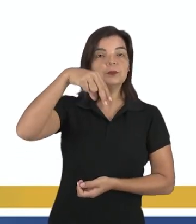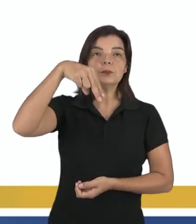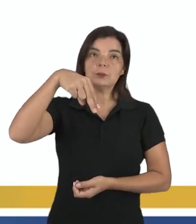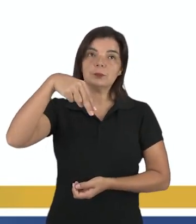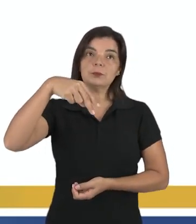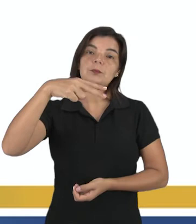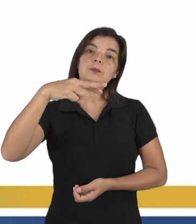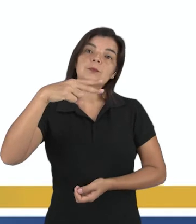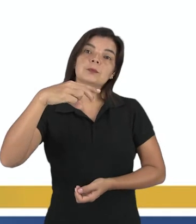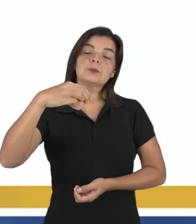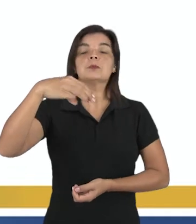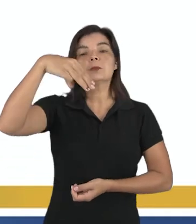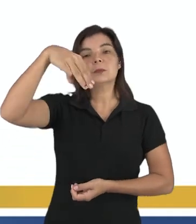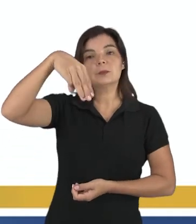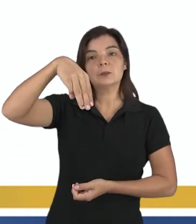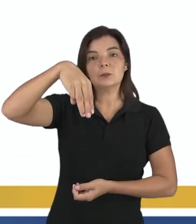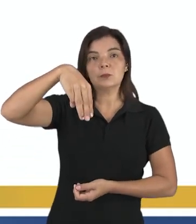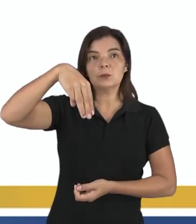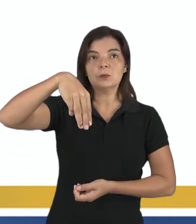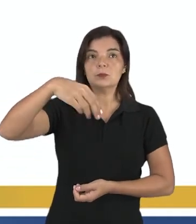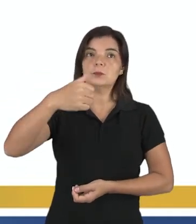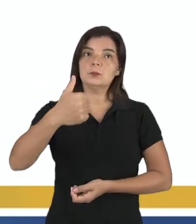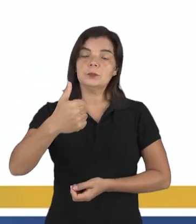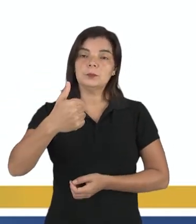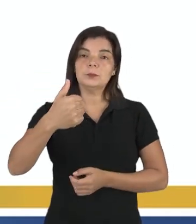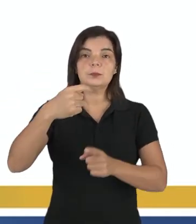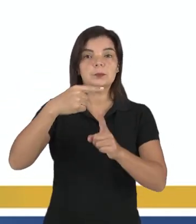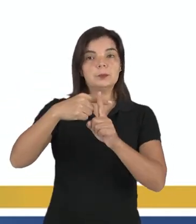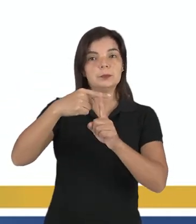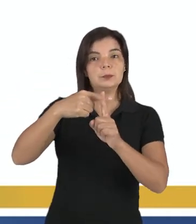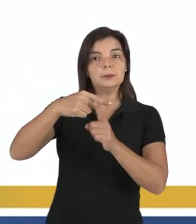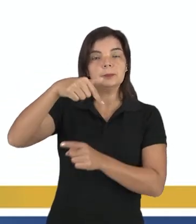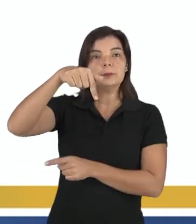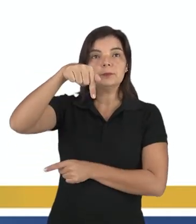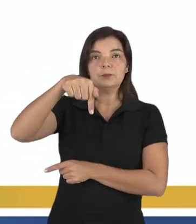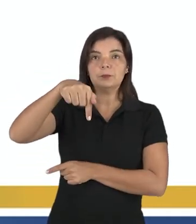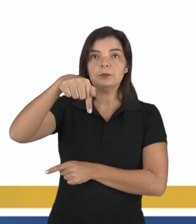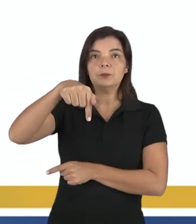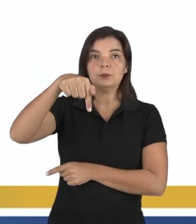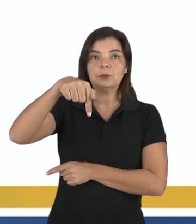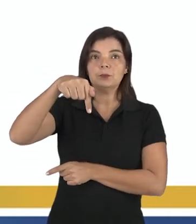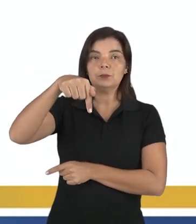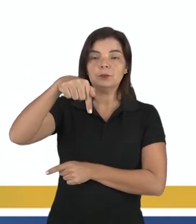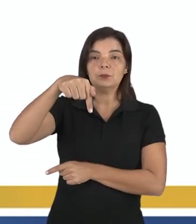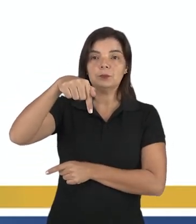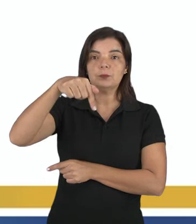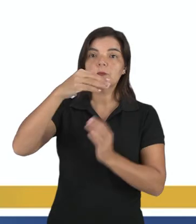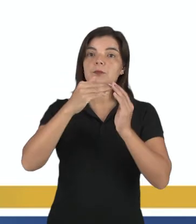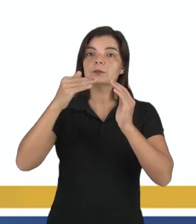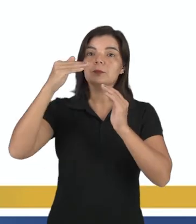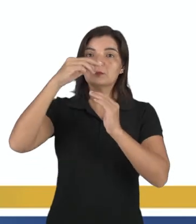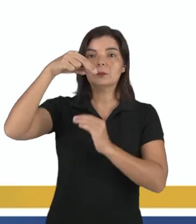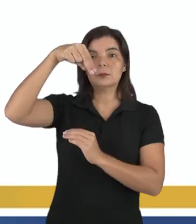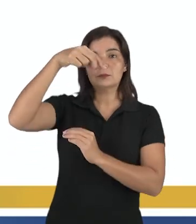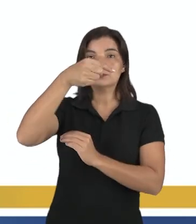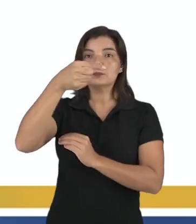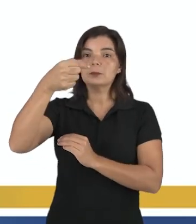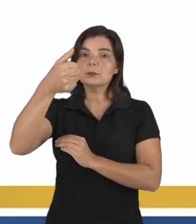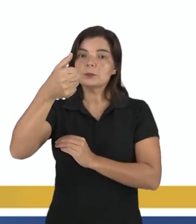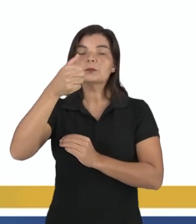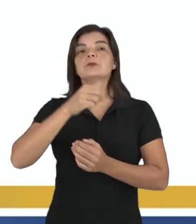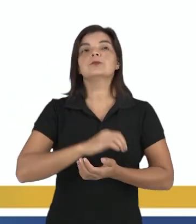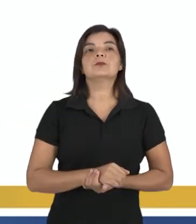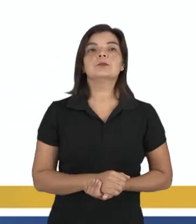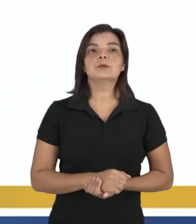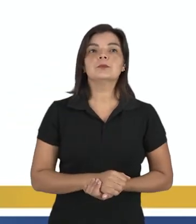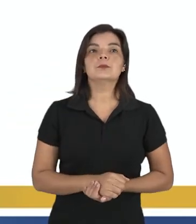o montante do enésimo termo é igual ao montante inicial mais o Q elevado a n menos